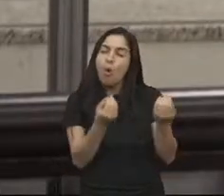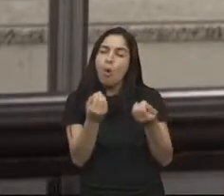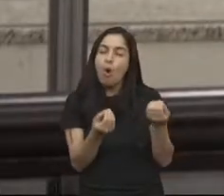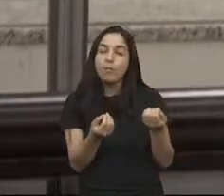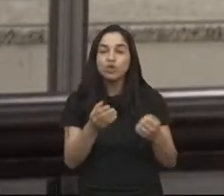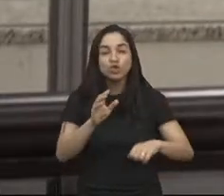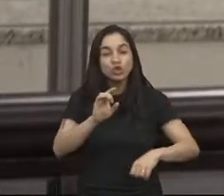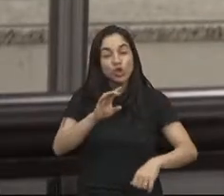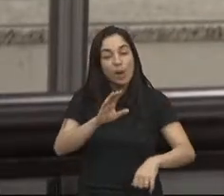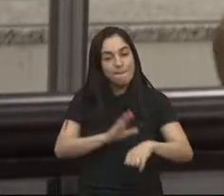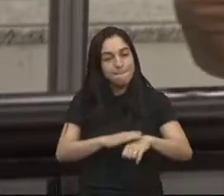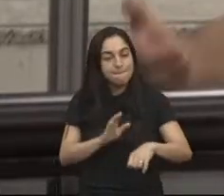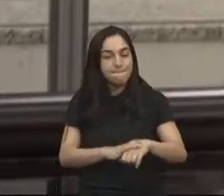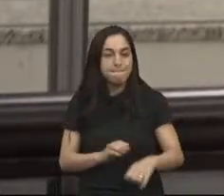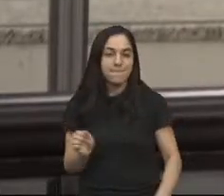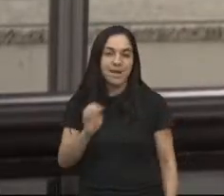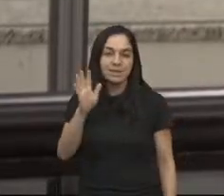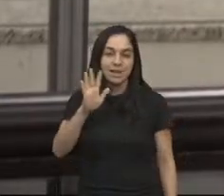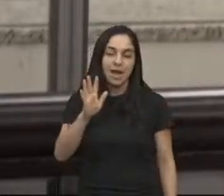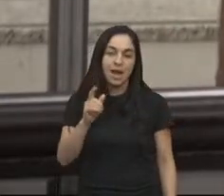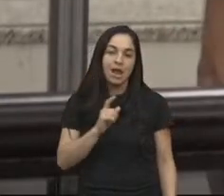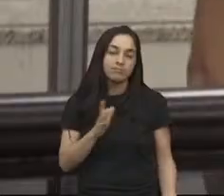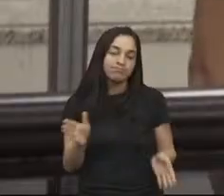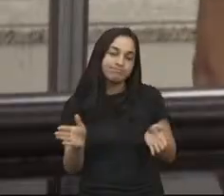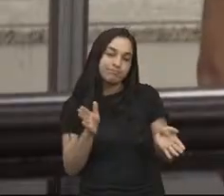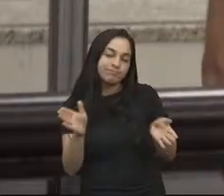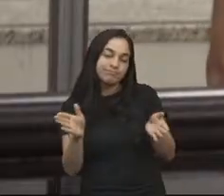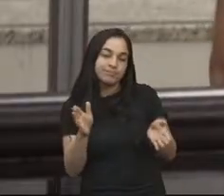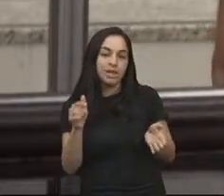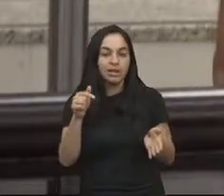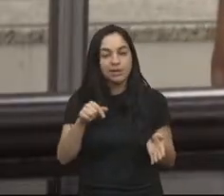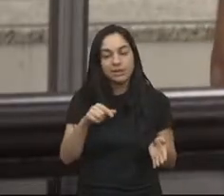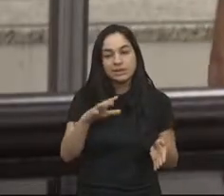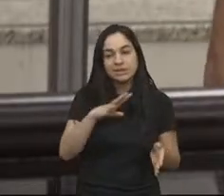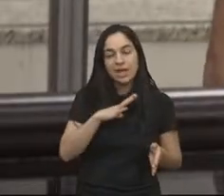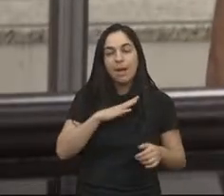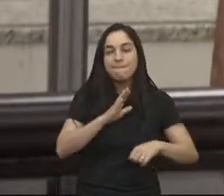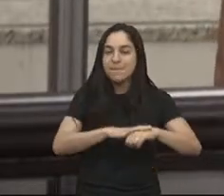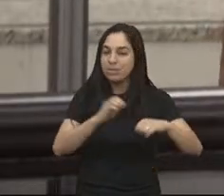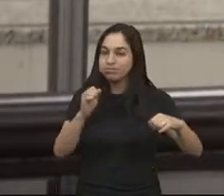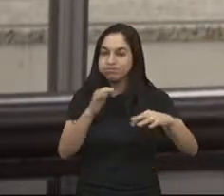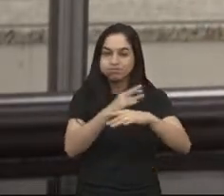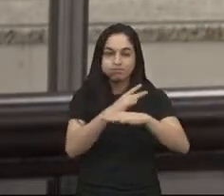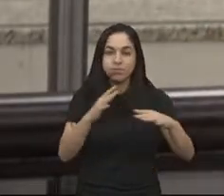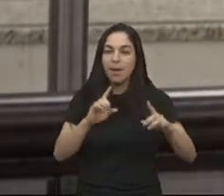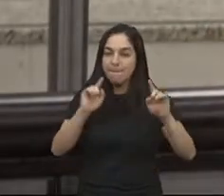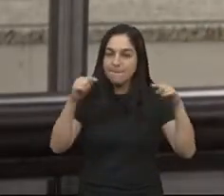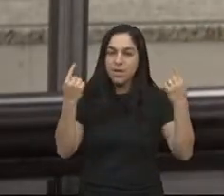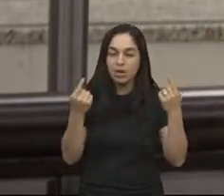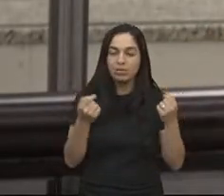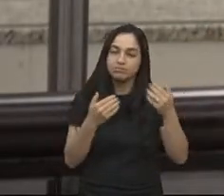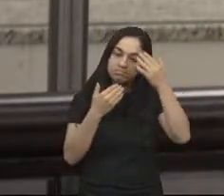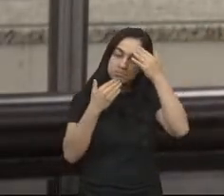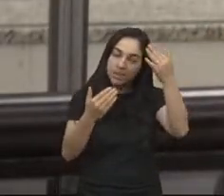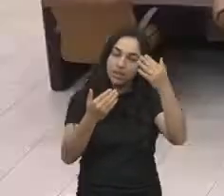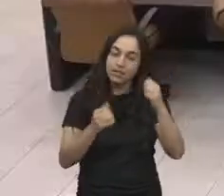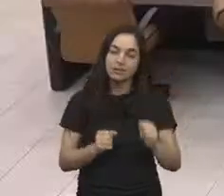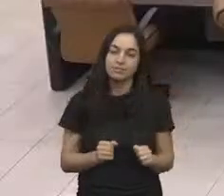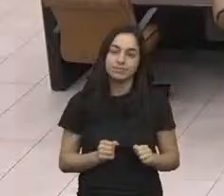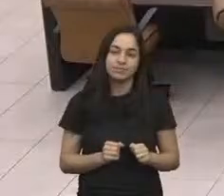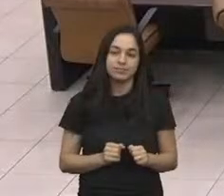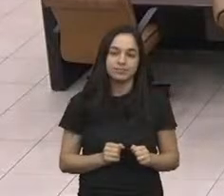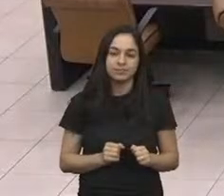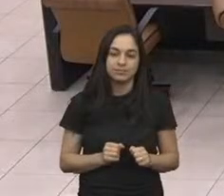só aumentaria, fora a mobilidade e trânsito da nossa cidade, que ficaria mais complicado que já está. Obrigado.